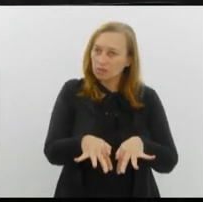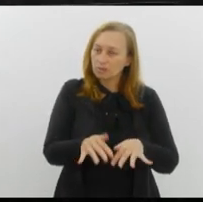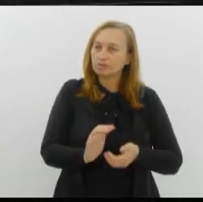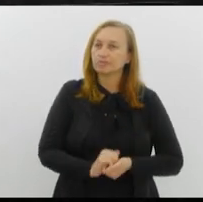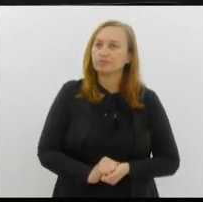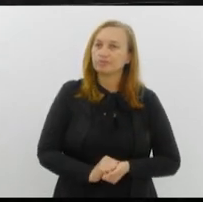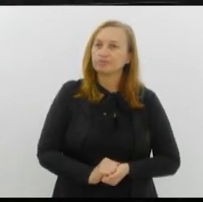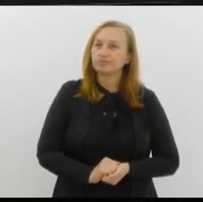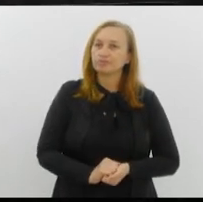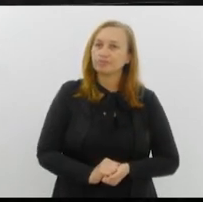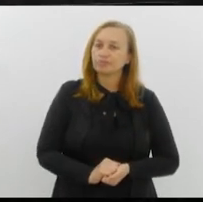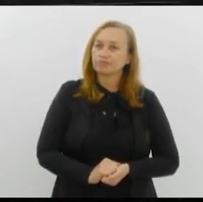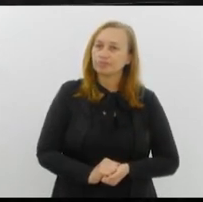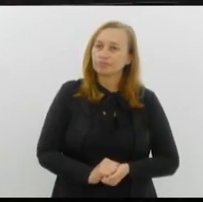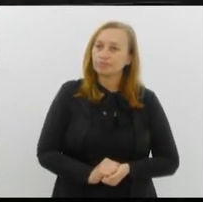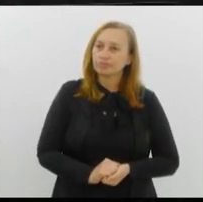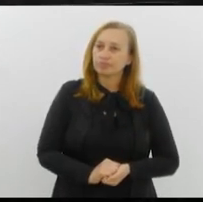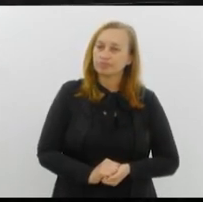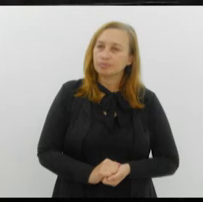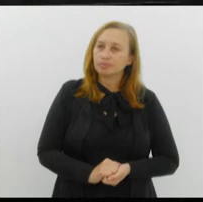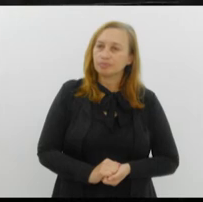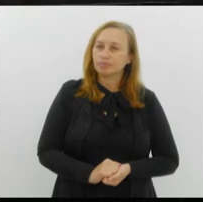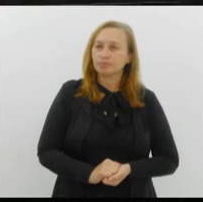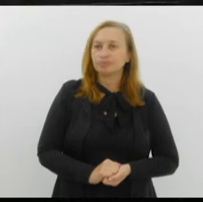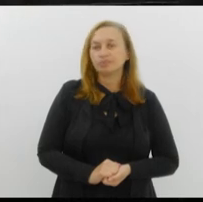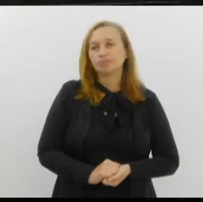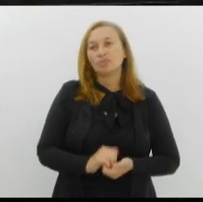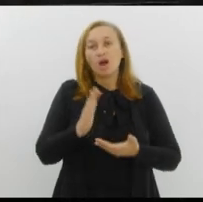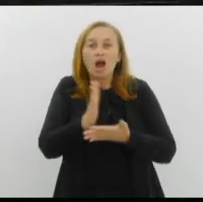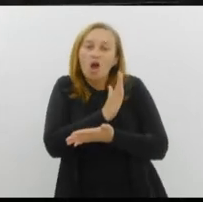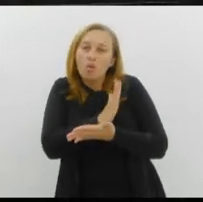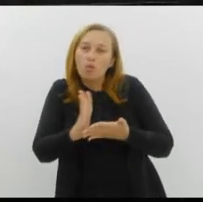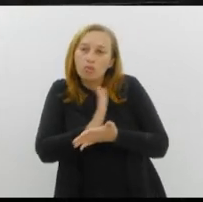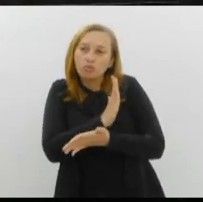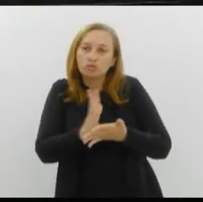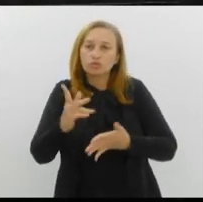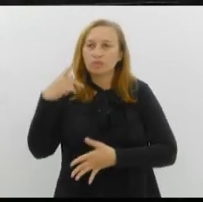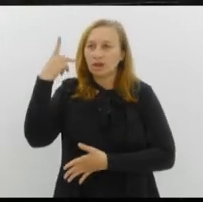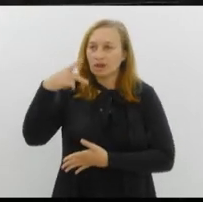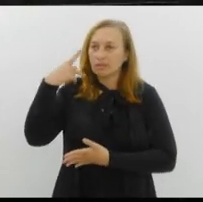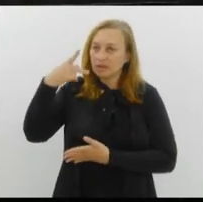Fui abordado por alguns parlamentares